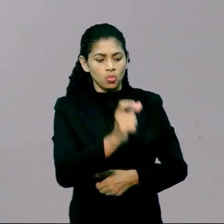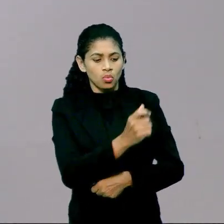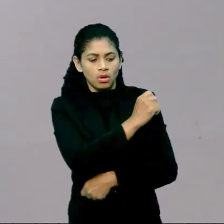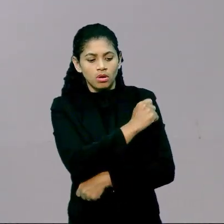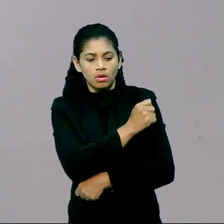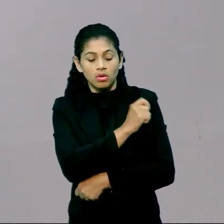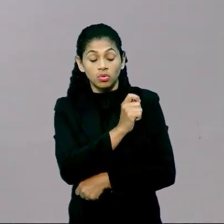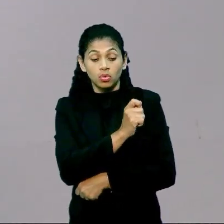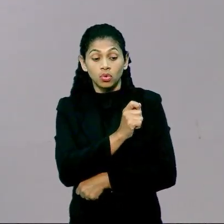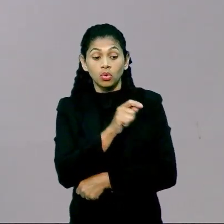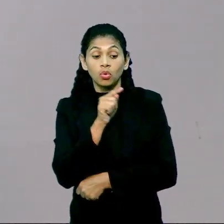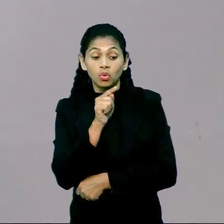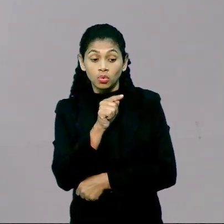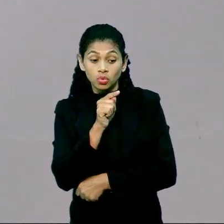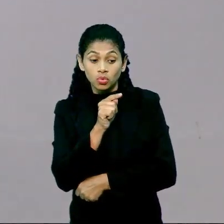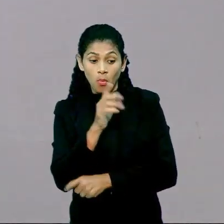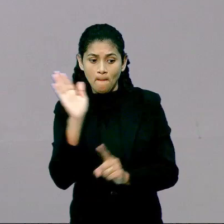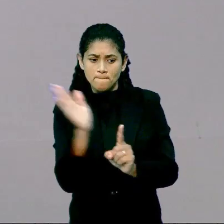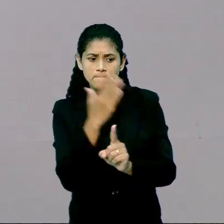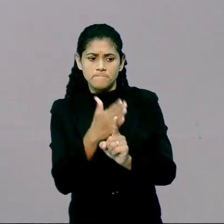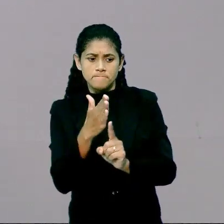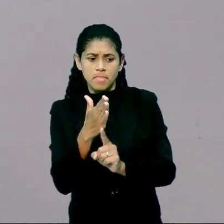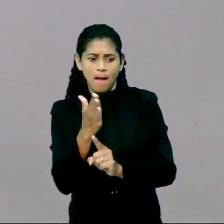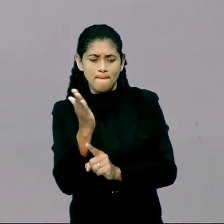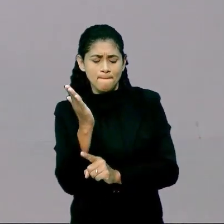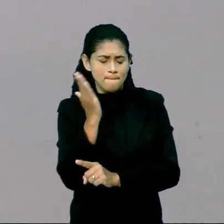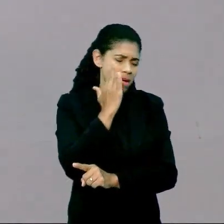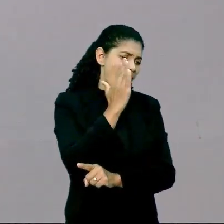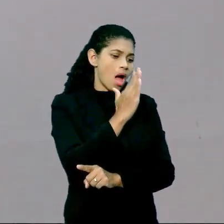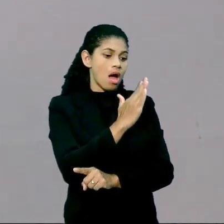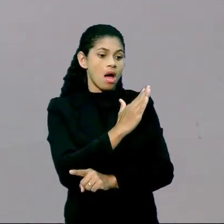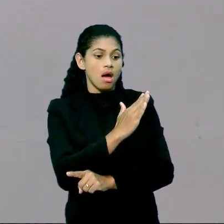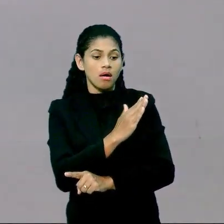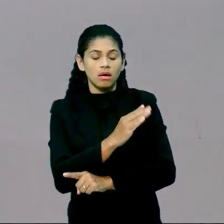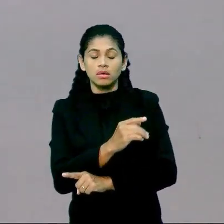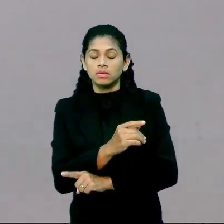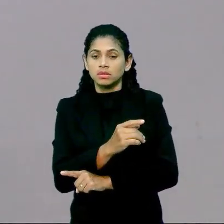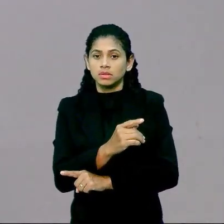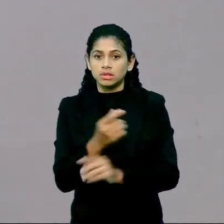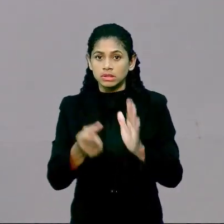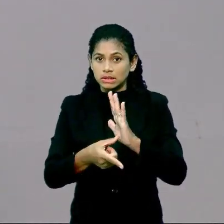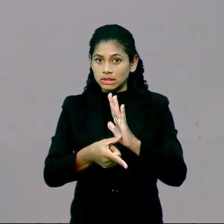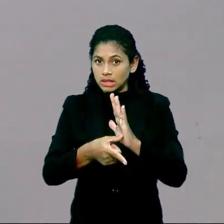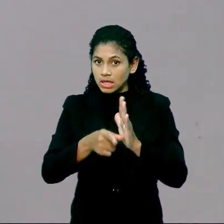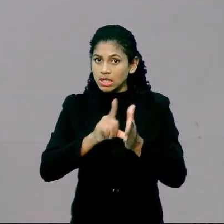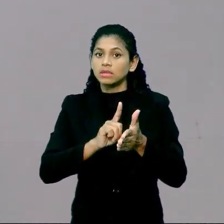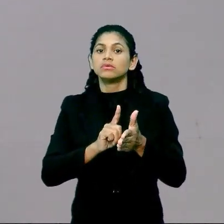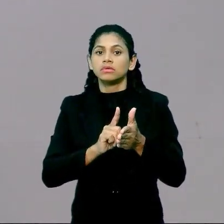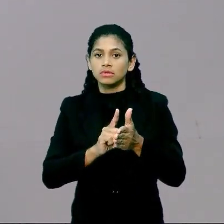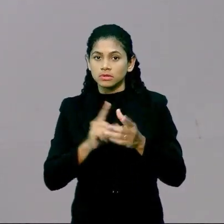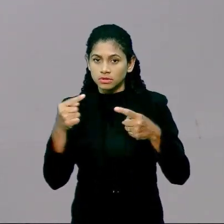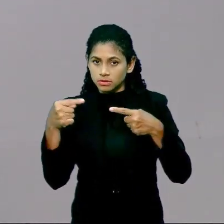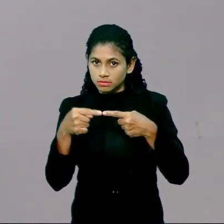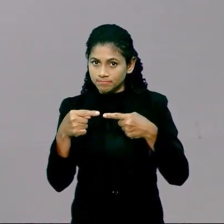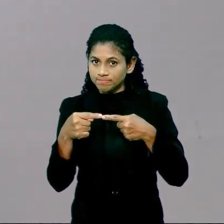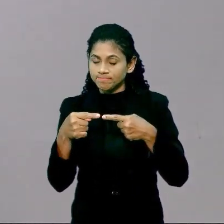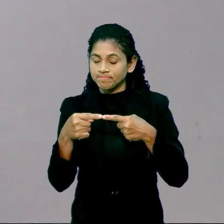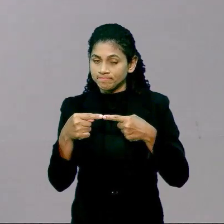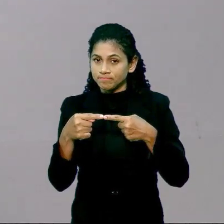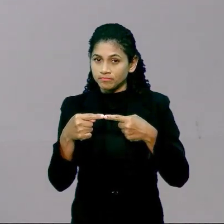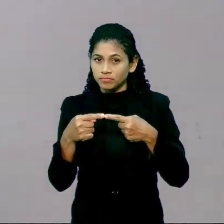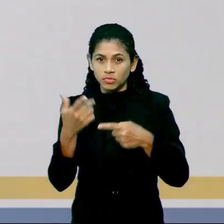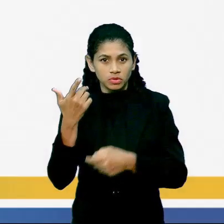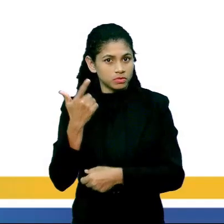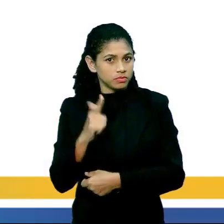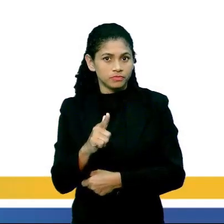da cara dele que eu vou dizer que tu ganhou. Se eu estou dizendo que isso é luta? Se eu já estou definindo quem ganhou antes de ter o combate? Não, né, gente? E